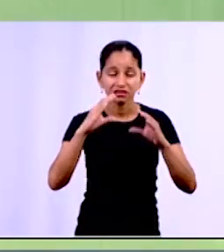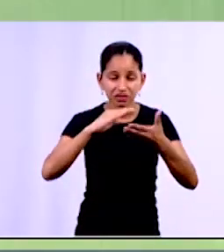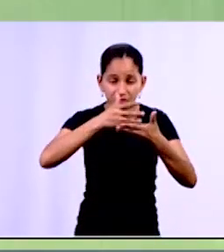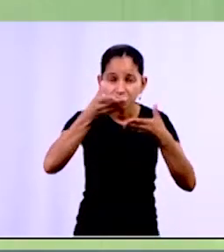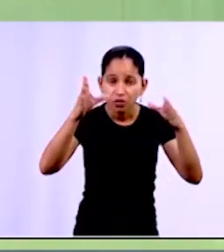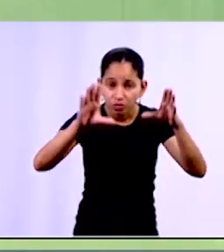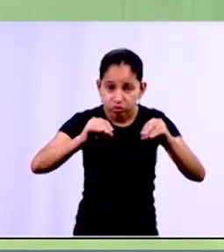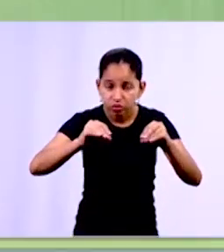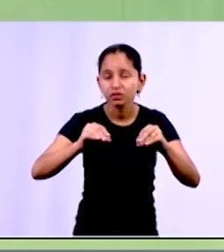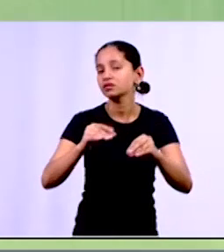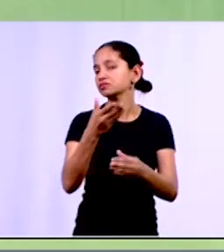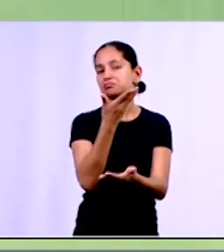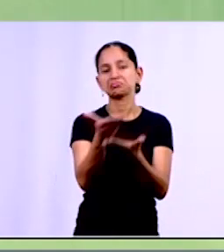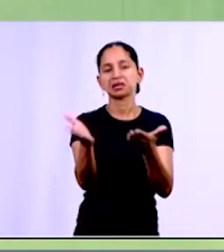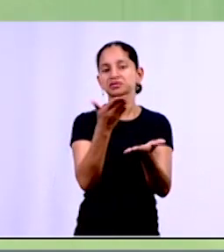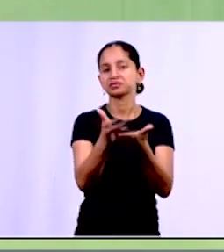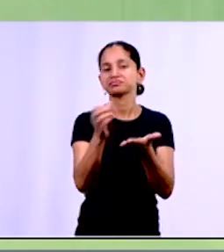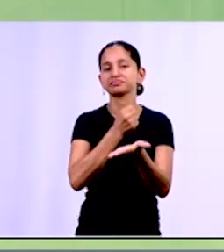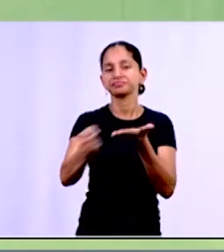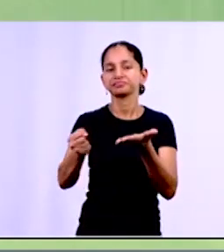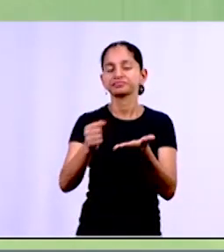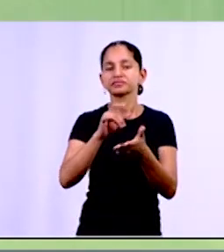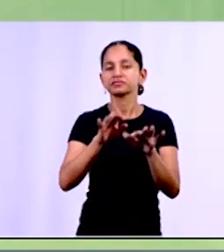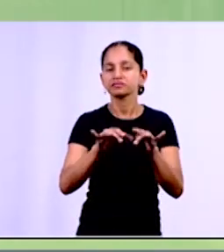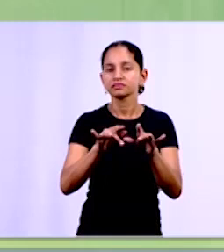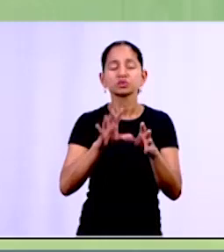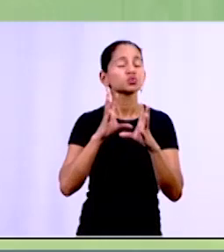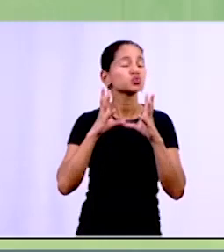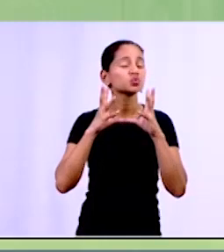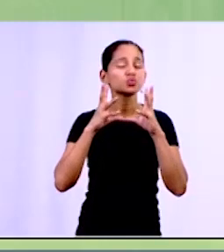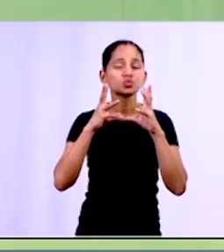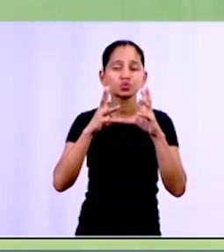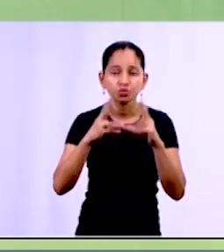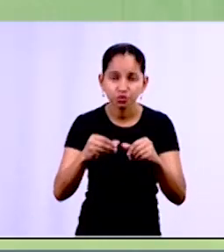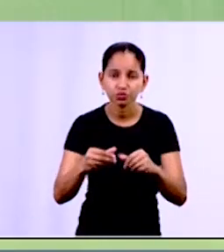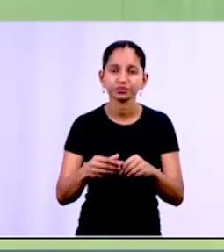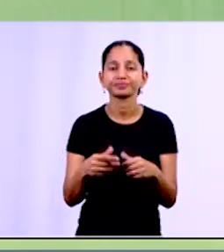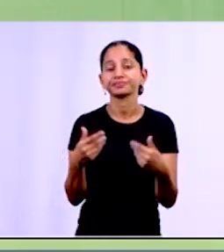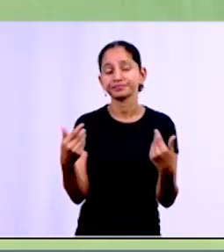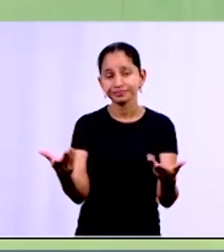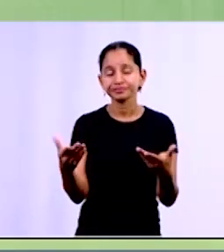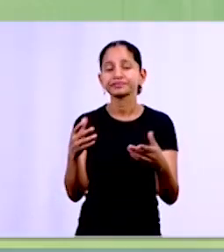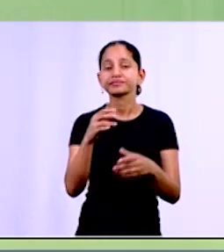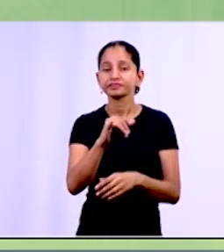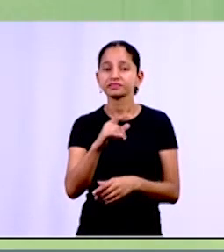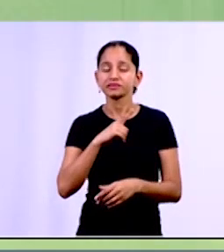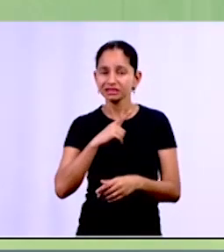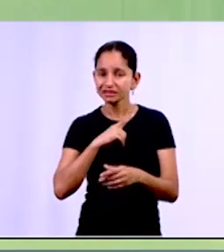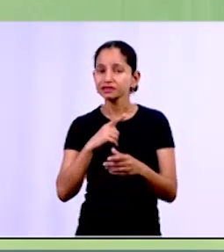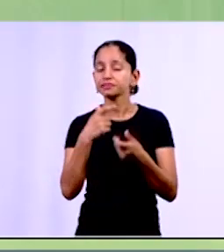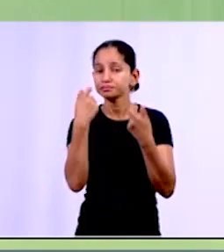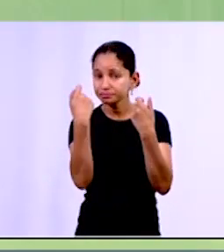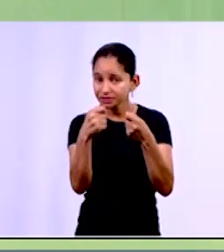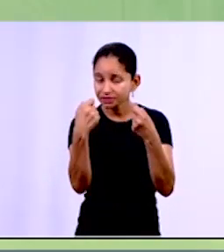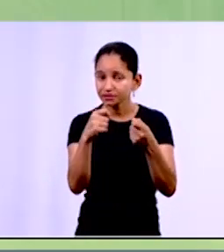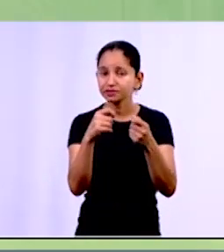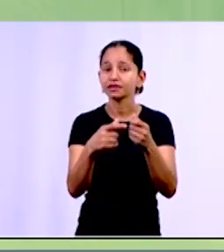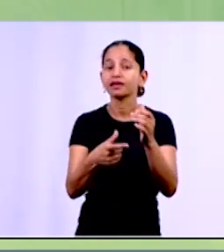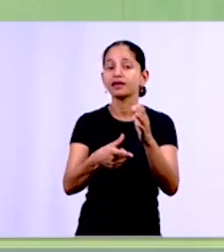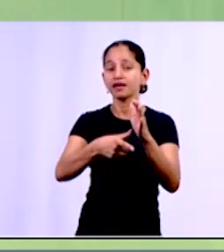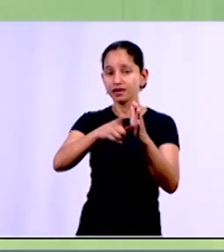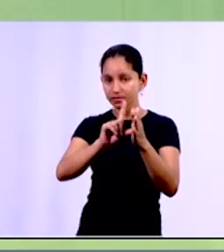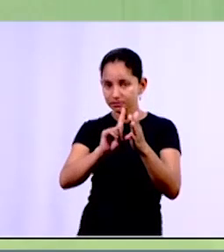computador, a memória RAM apaga, né? Tudo que é processado pelo processador tem que passar pela RAM.